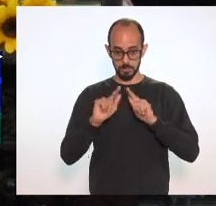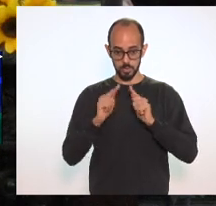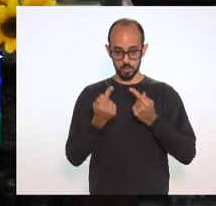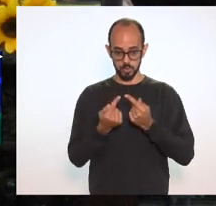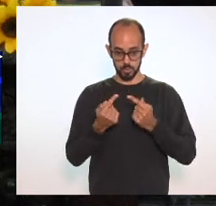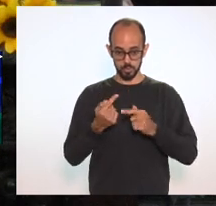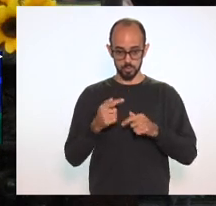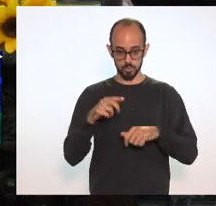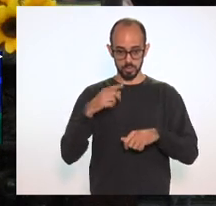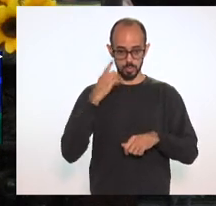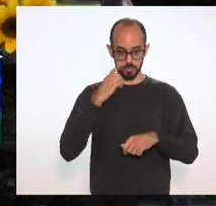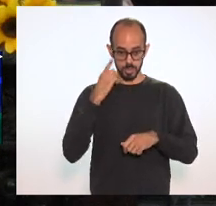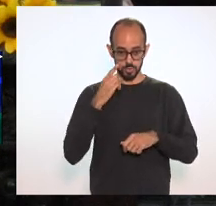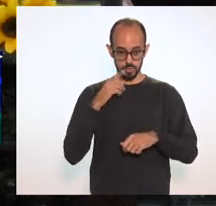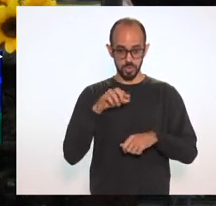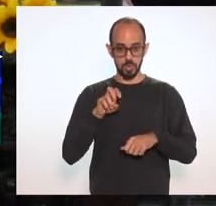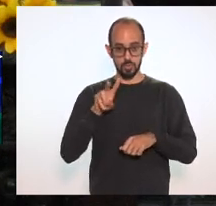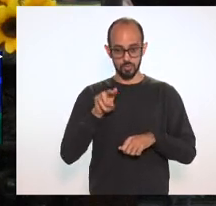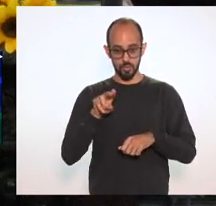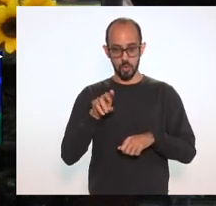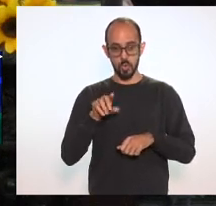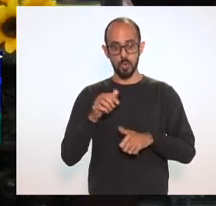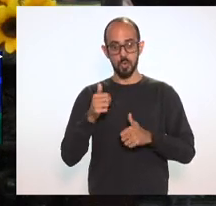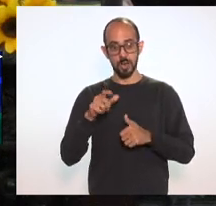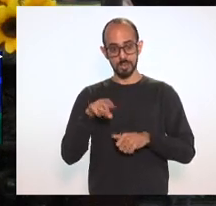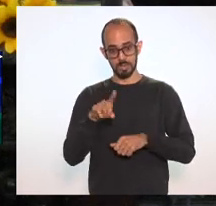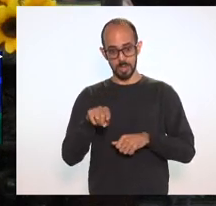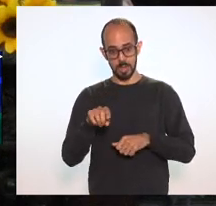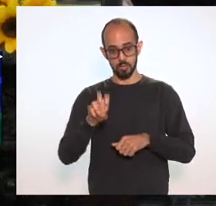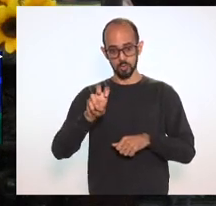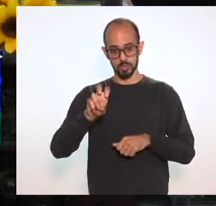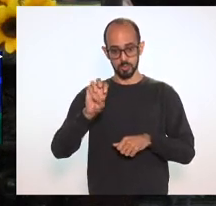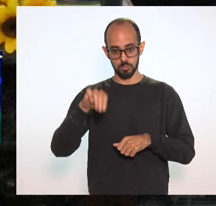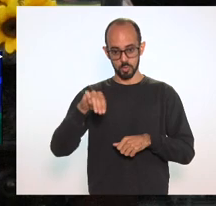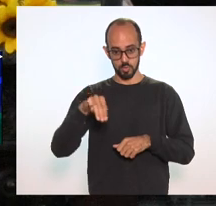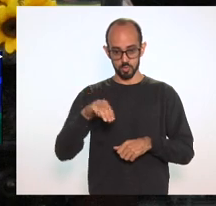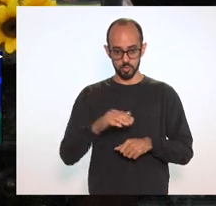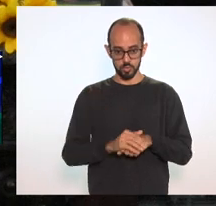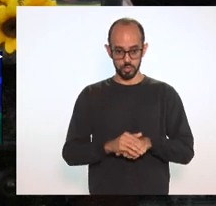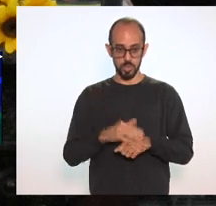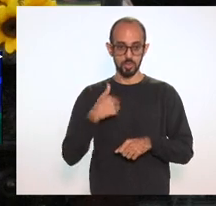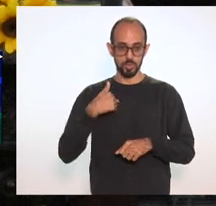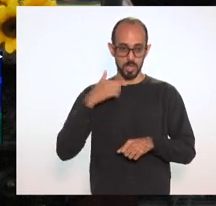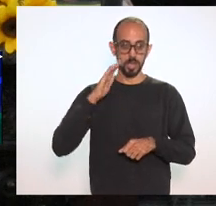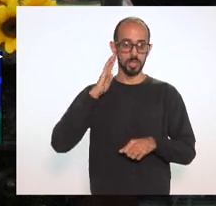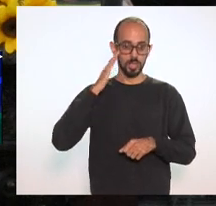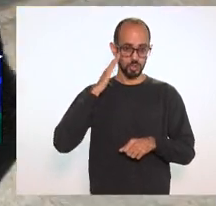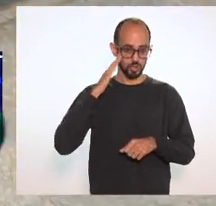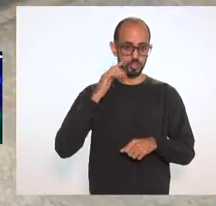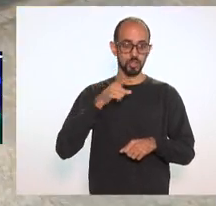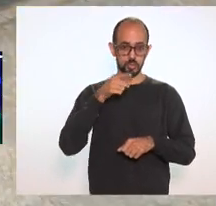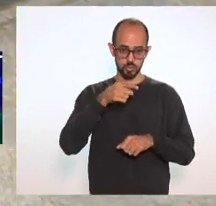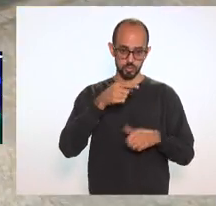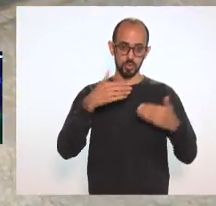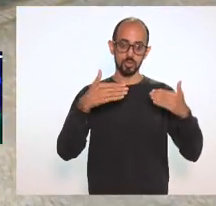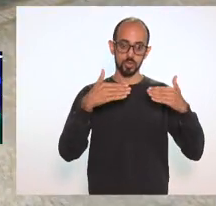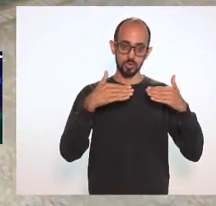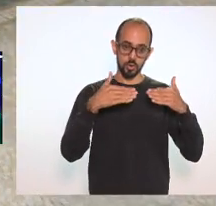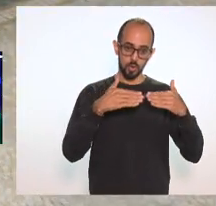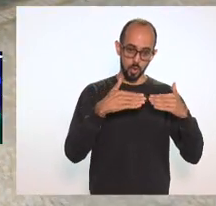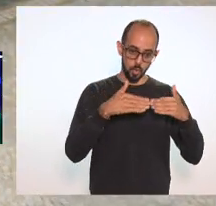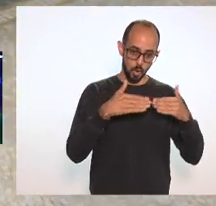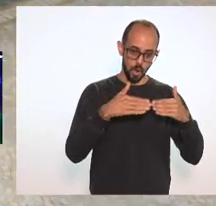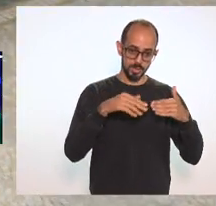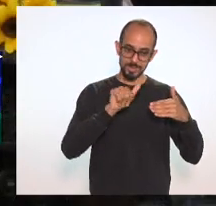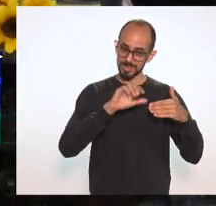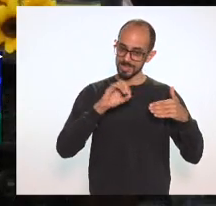por cinco minutos eu já entendi que você leia concorda ou 100 porcento do que a gente discutiu sem e discutimos